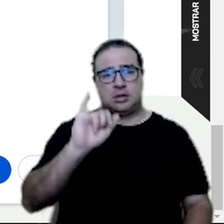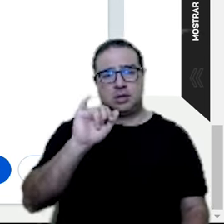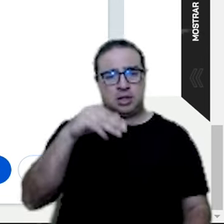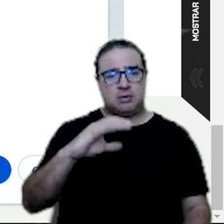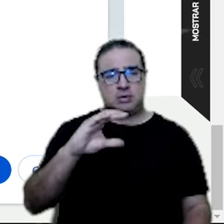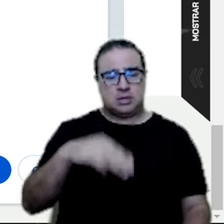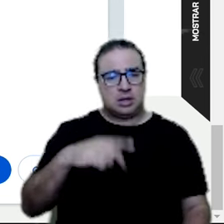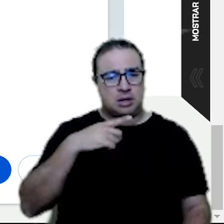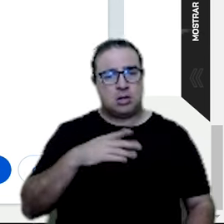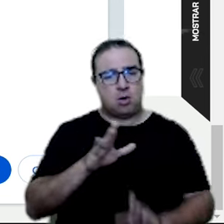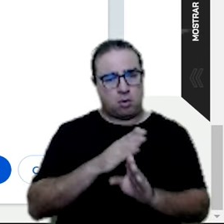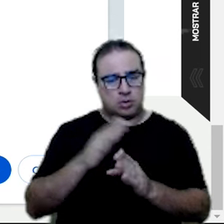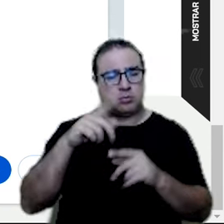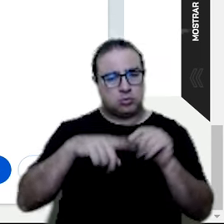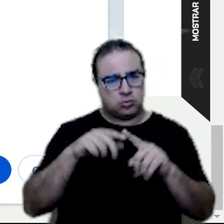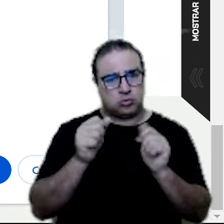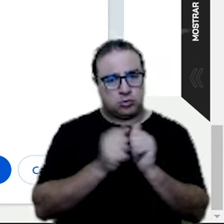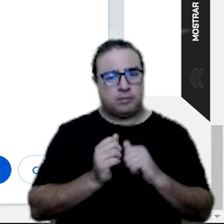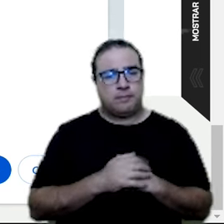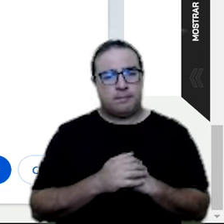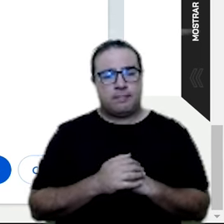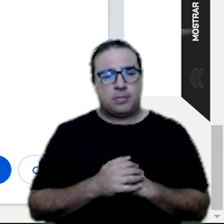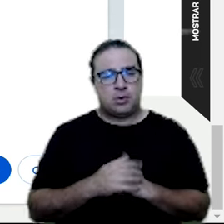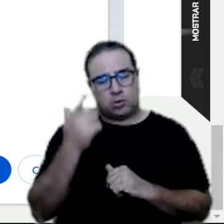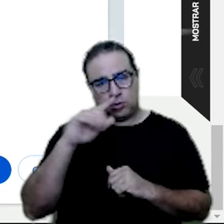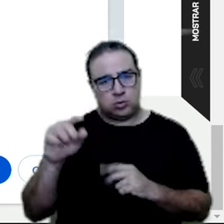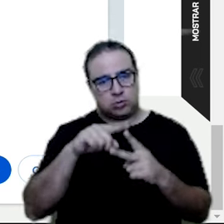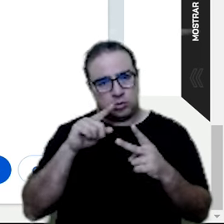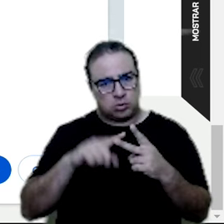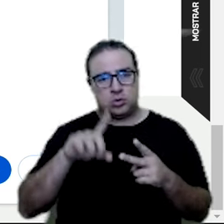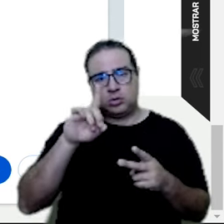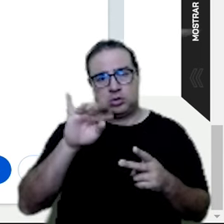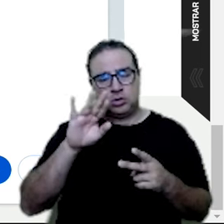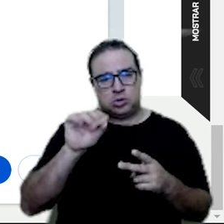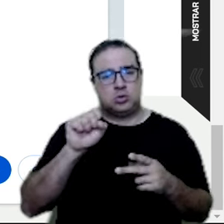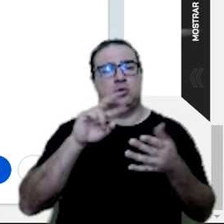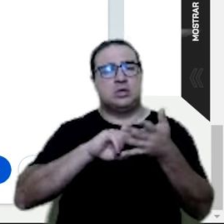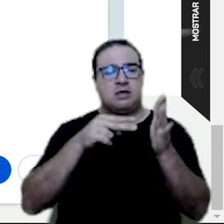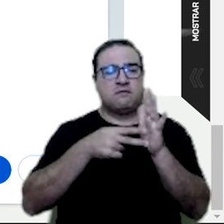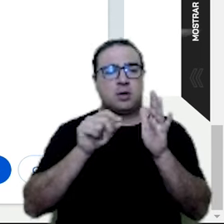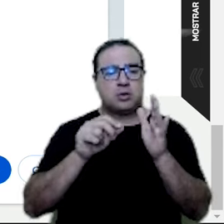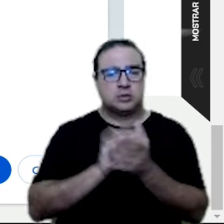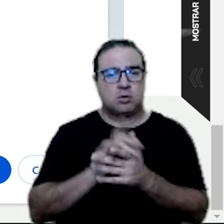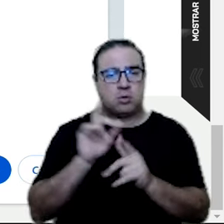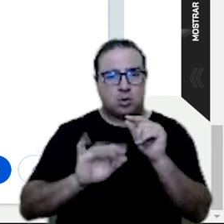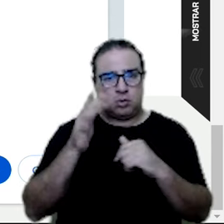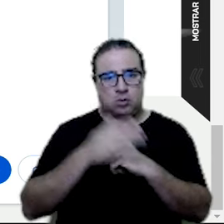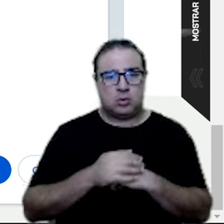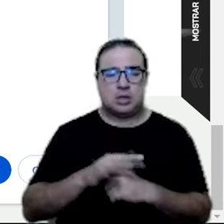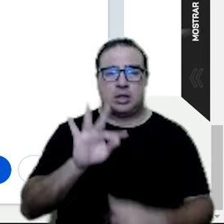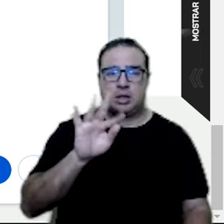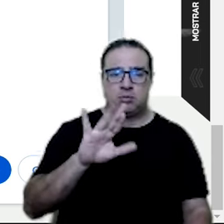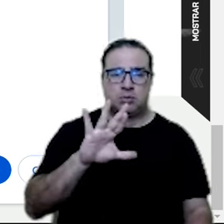ncm onde aparece lá a origem do produto e aqui os outros dois dígitos se referem a a situação